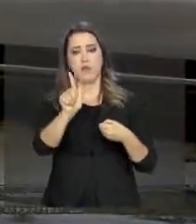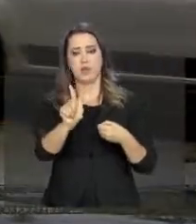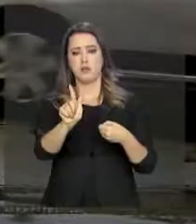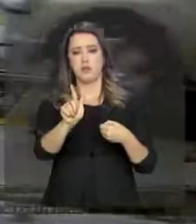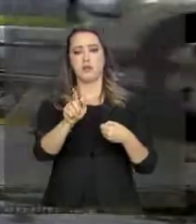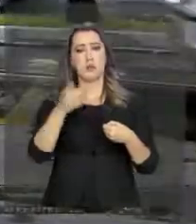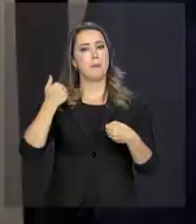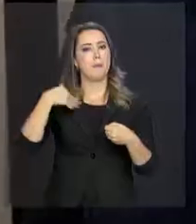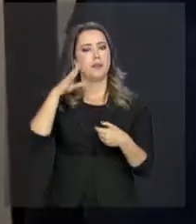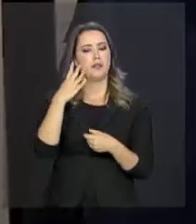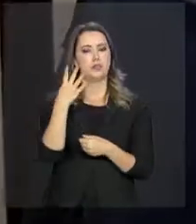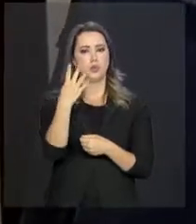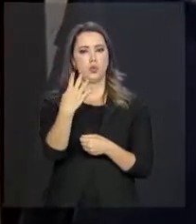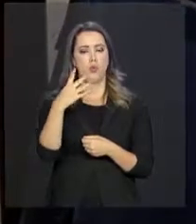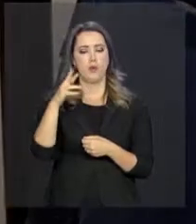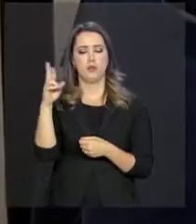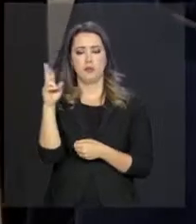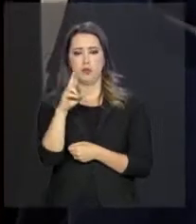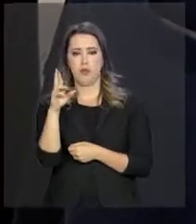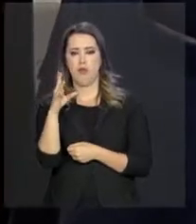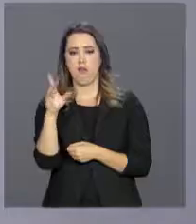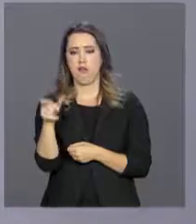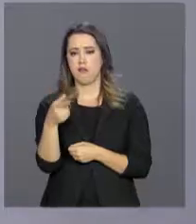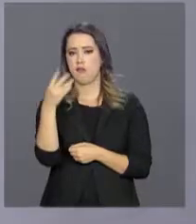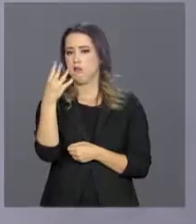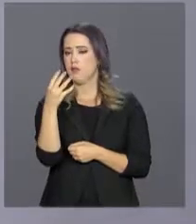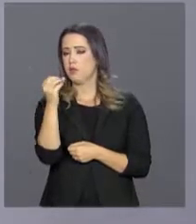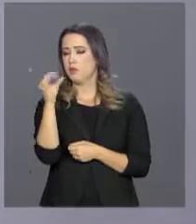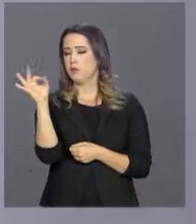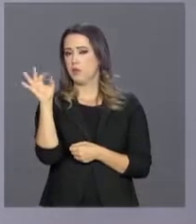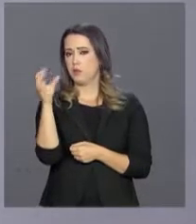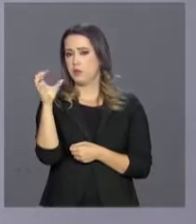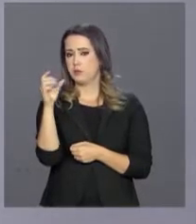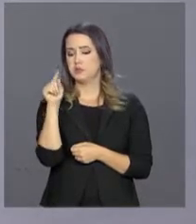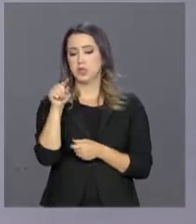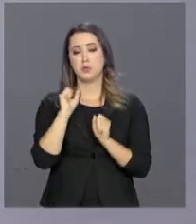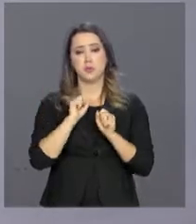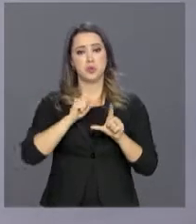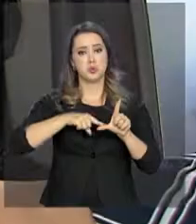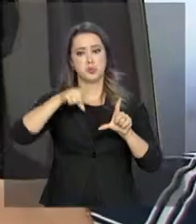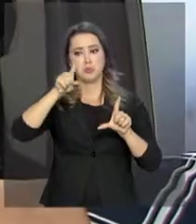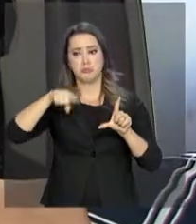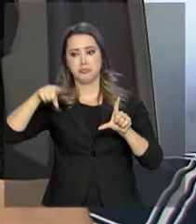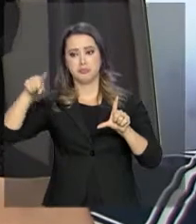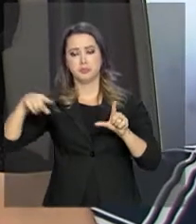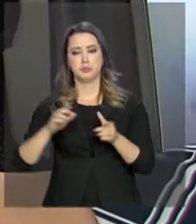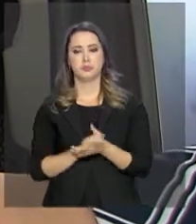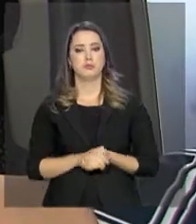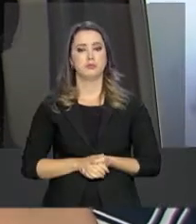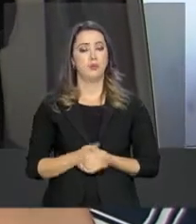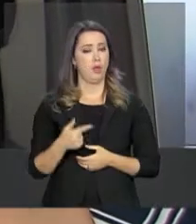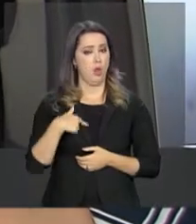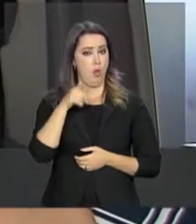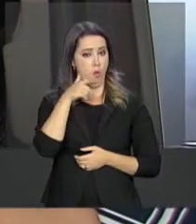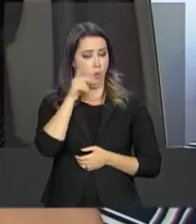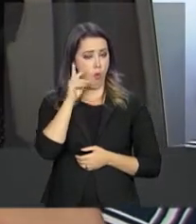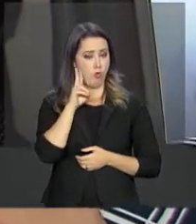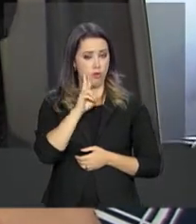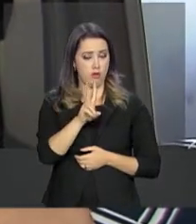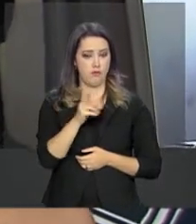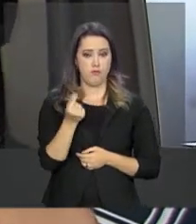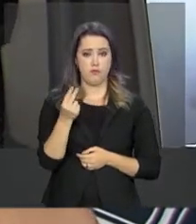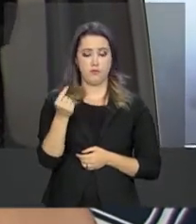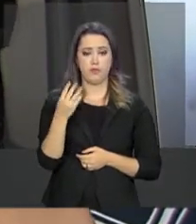de pouco mais de quatro reais e quarenta centavos mas o valor pode variar bastante ontem houve preço de 2 de